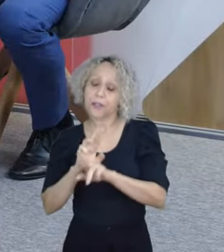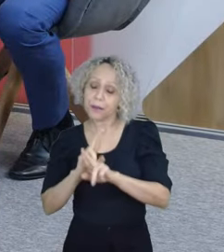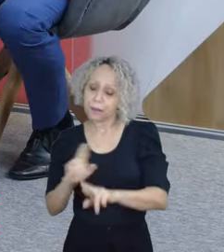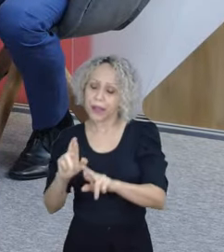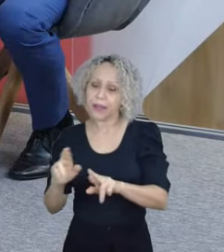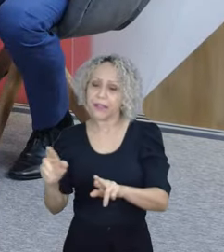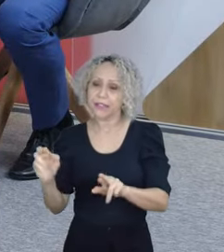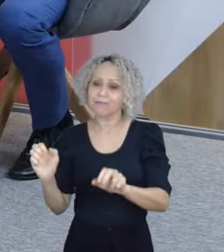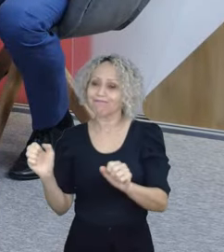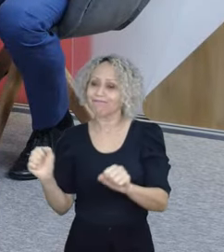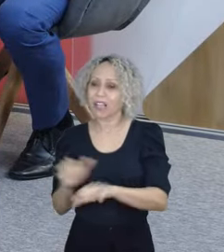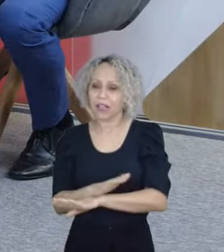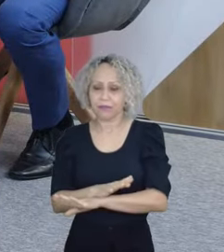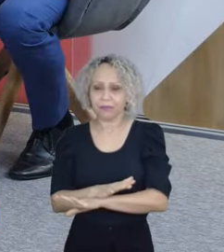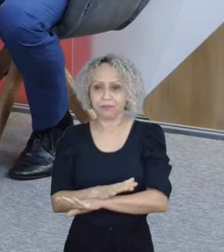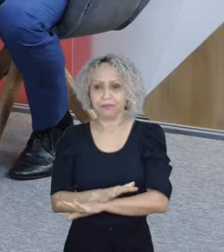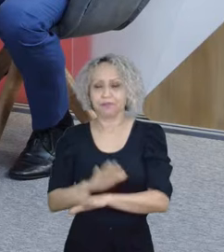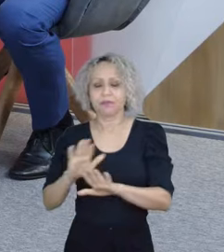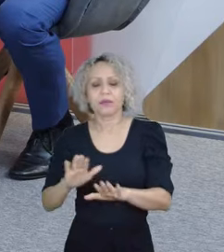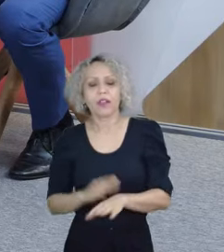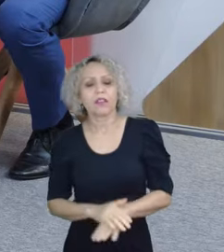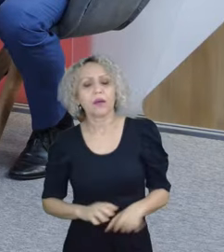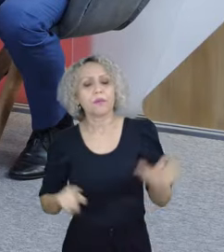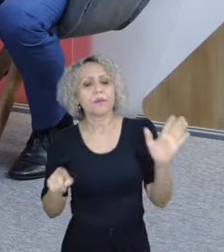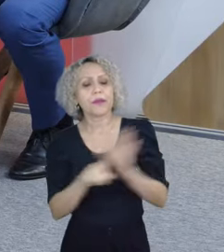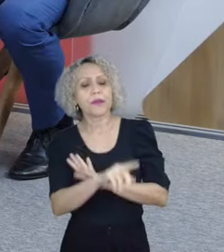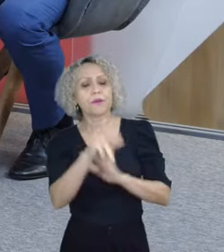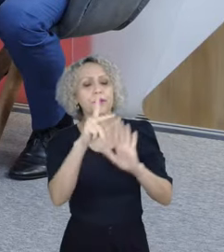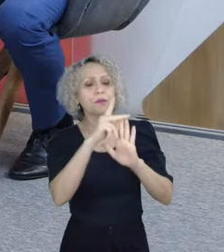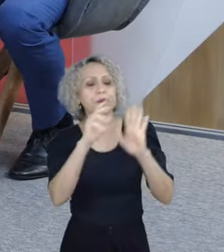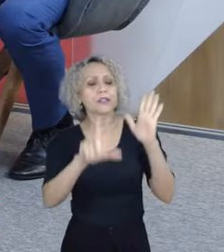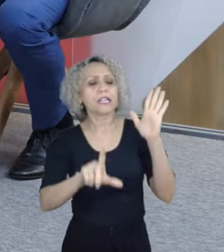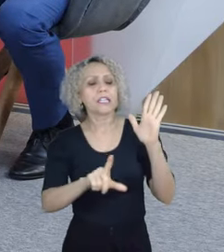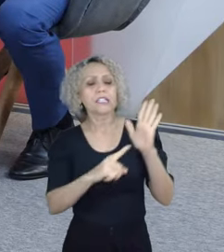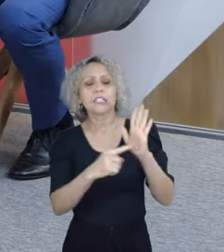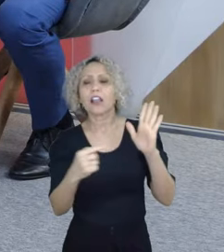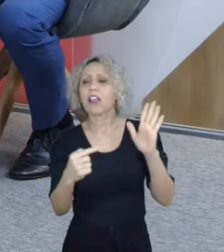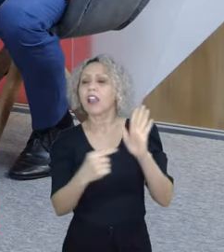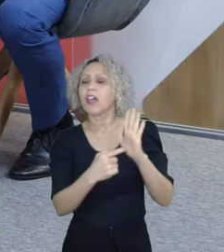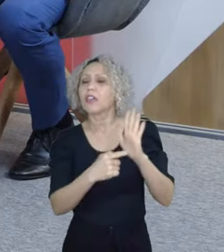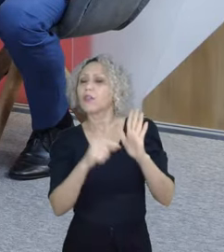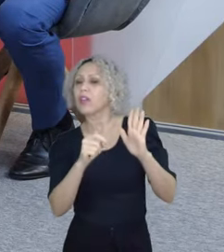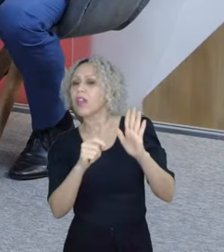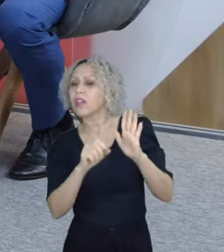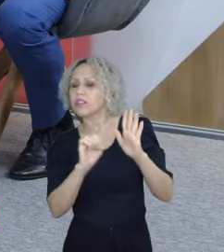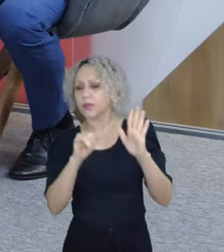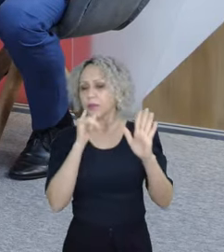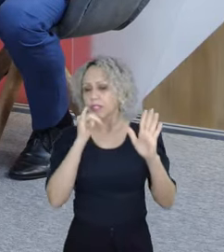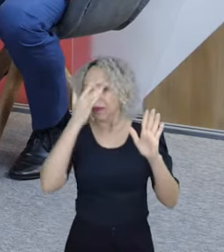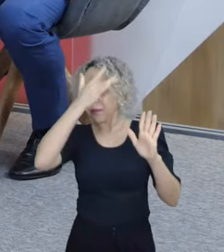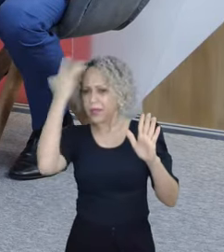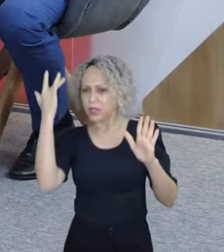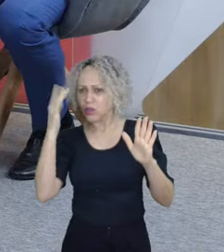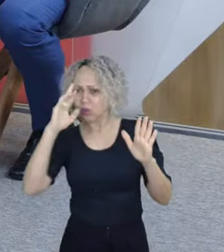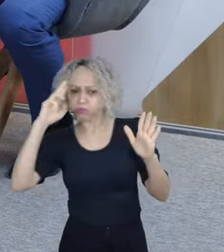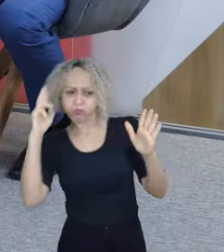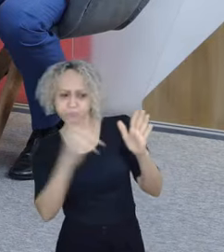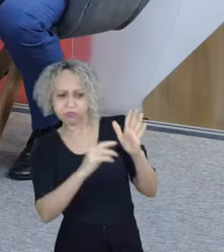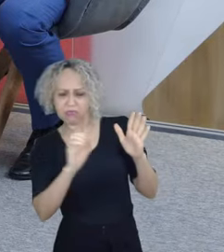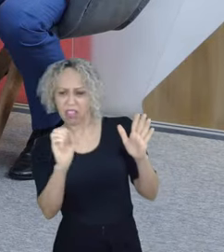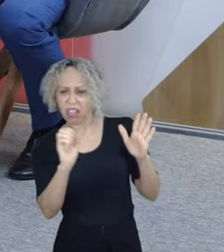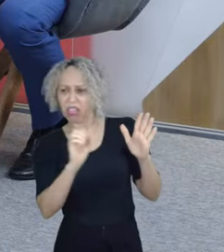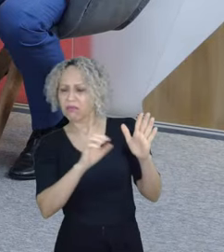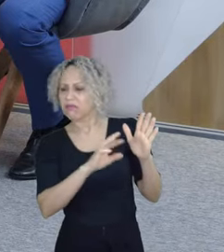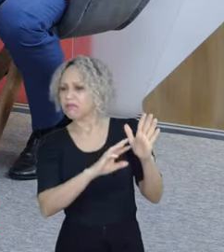de lei aí prevê, né, para quem descumprir a legislação? Acho que aprovado esse ano, né, ele já teria validade